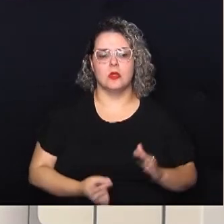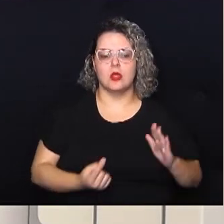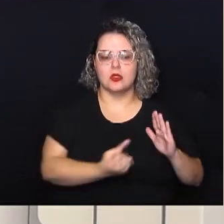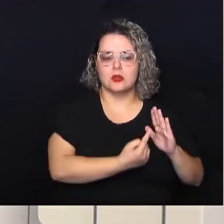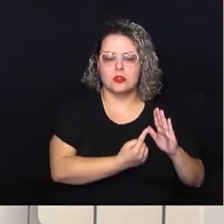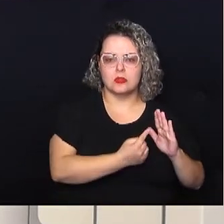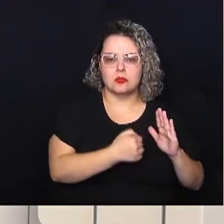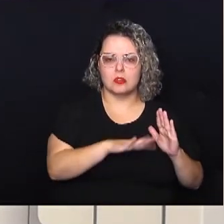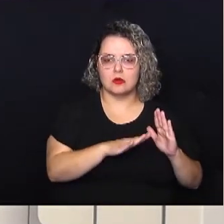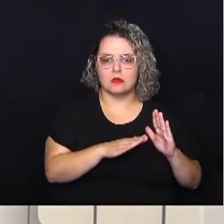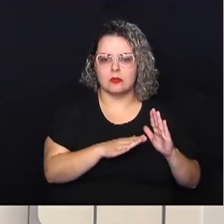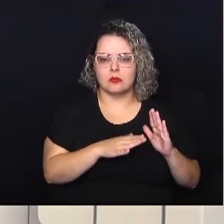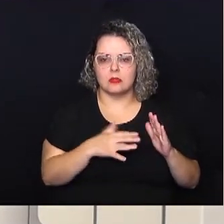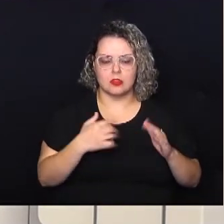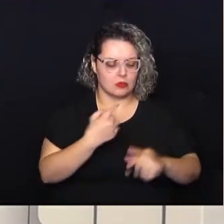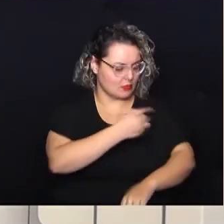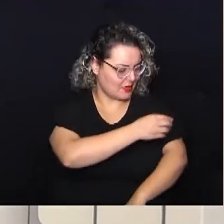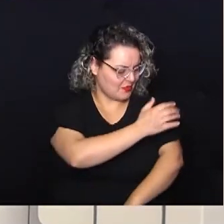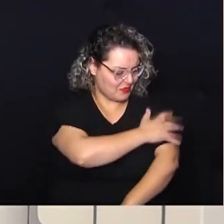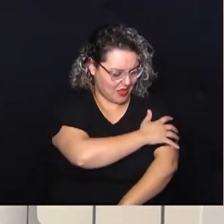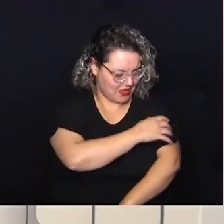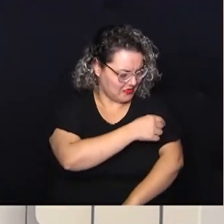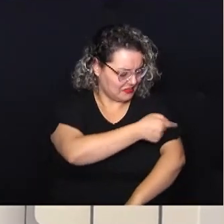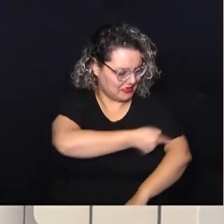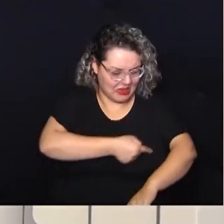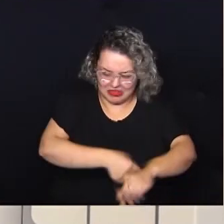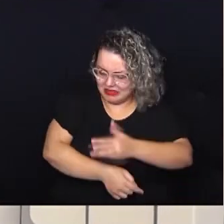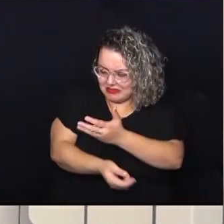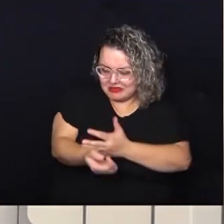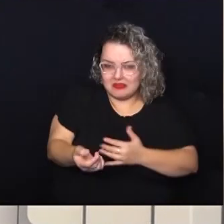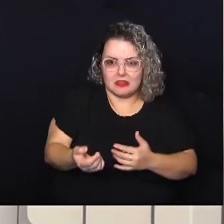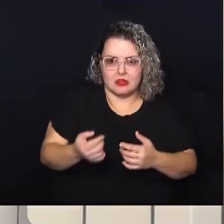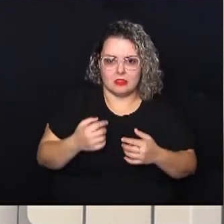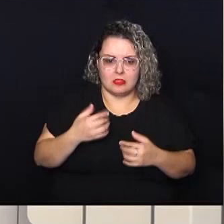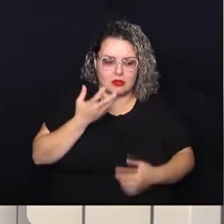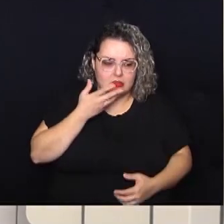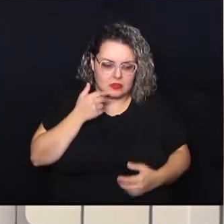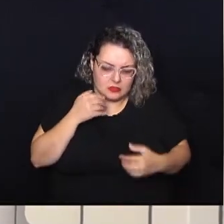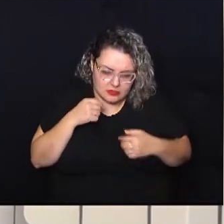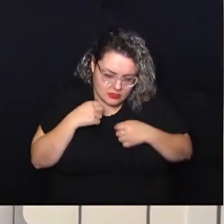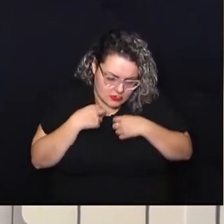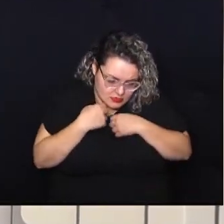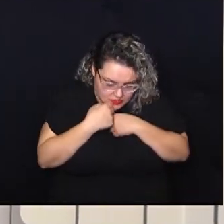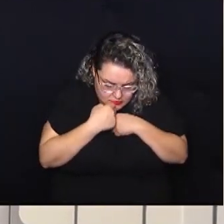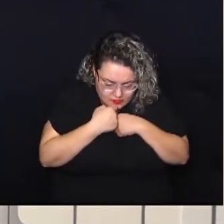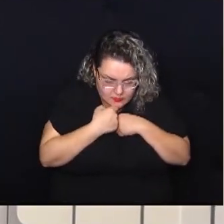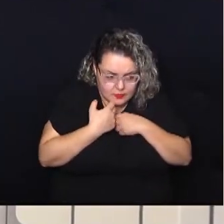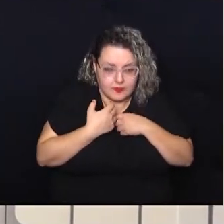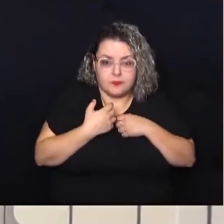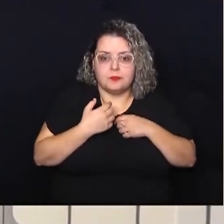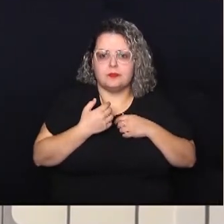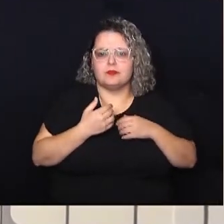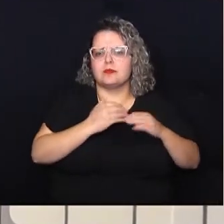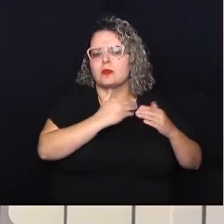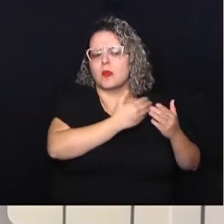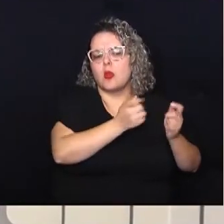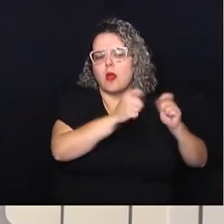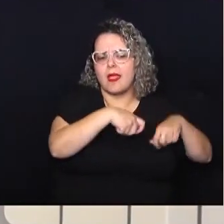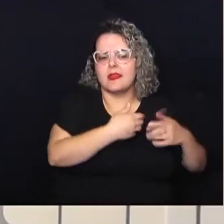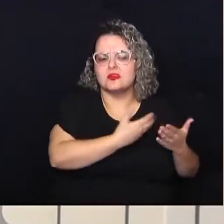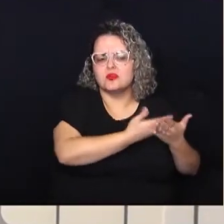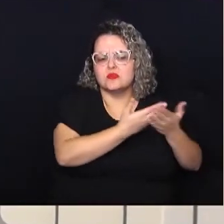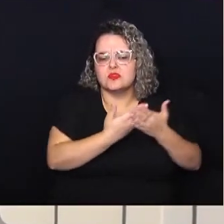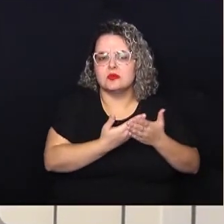excessivo, marcas físicas, a criança esconder o próprio corpo, queda no rendimento escolar,